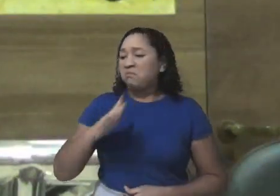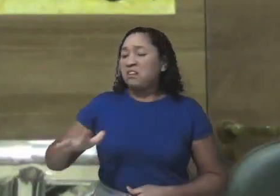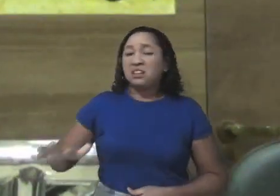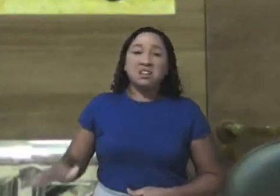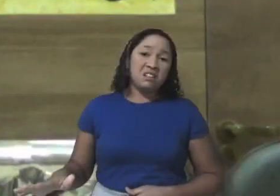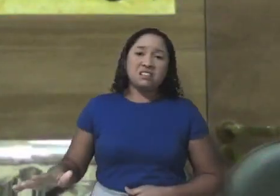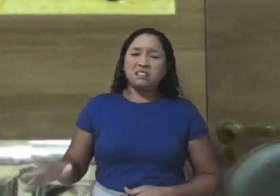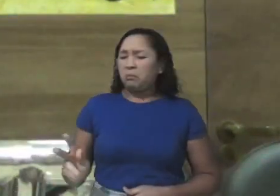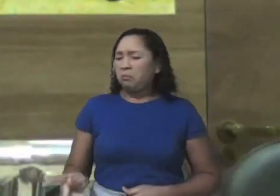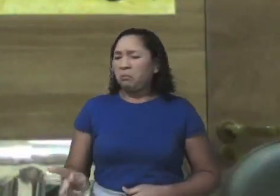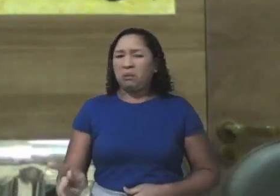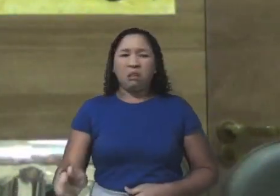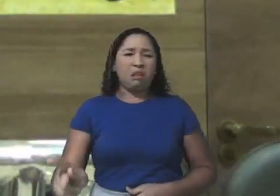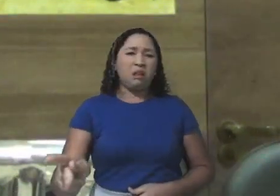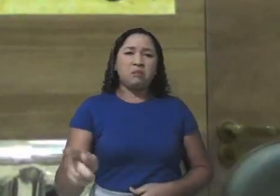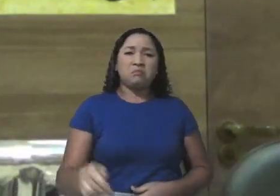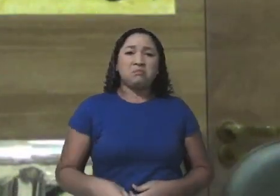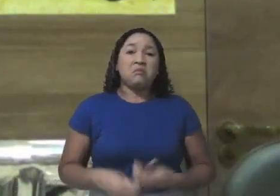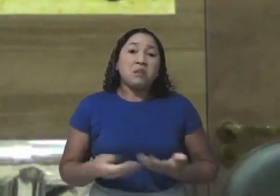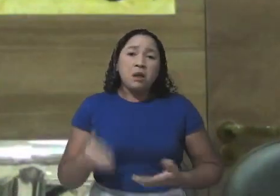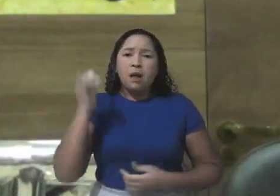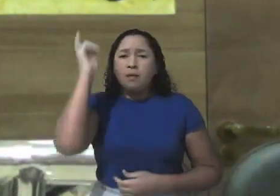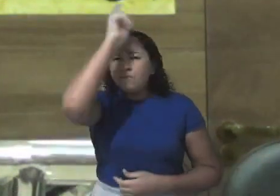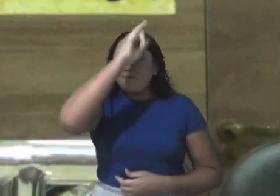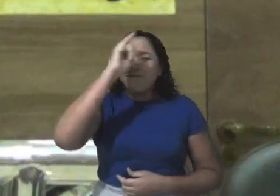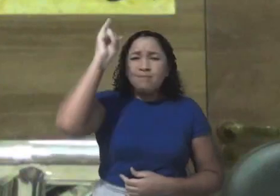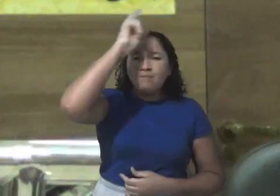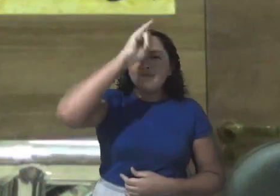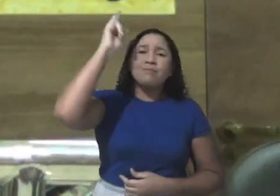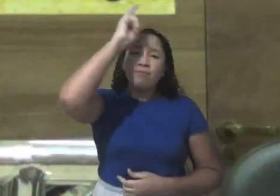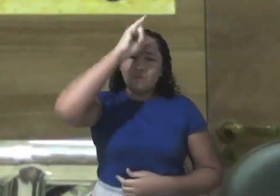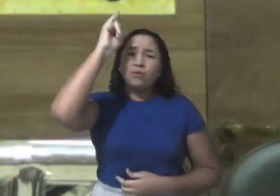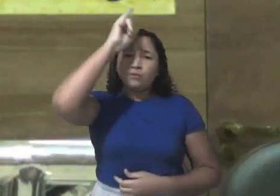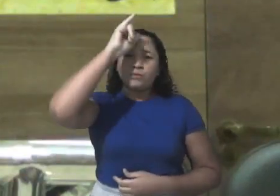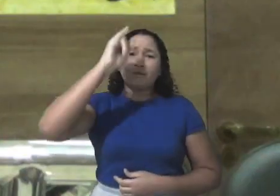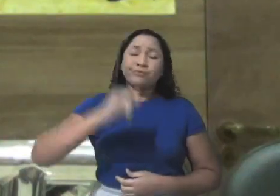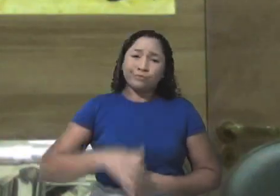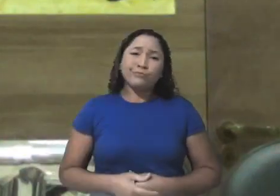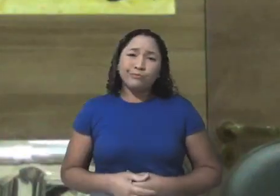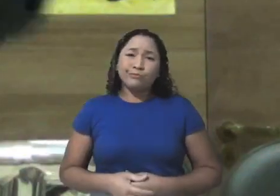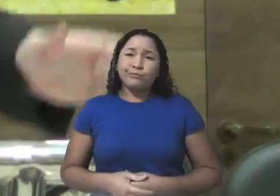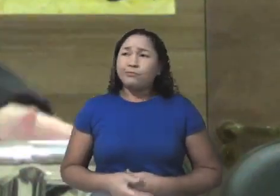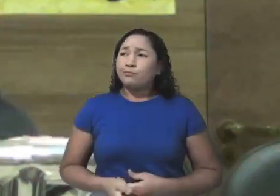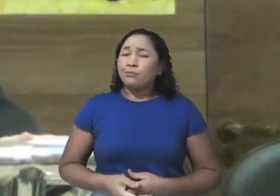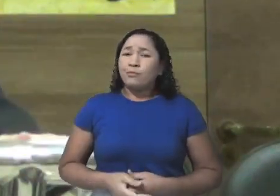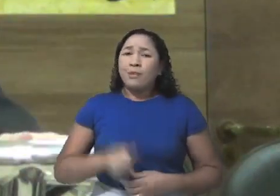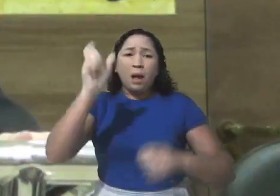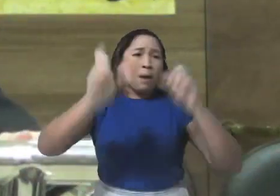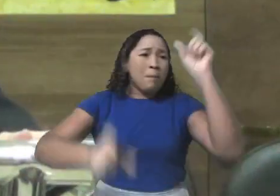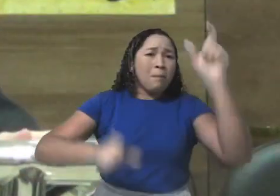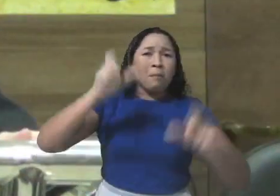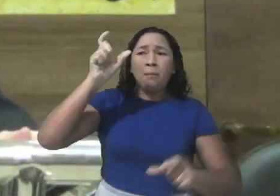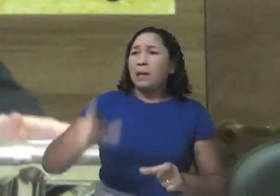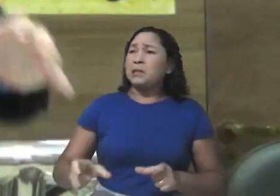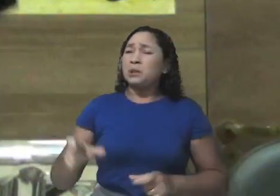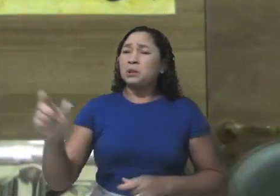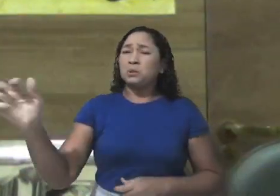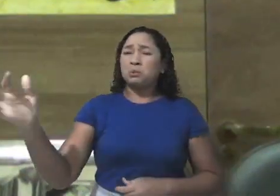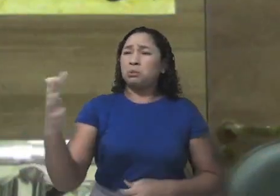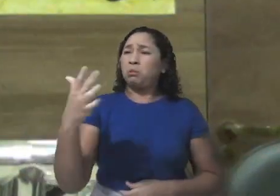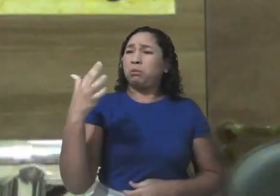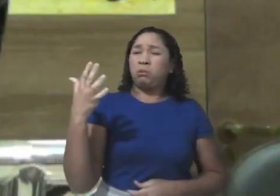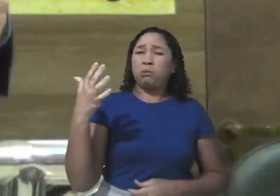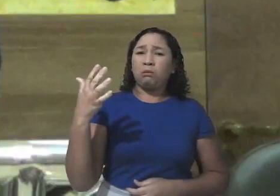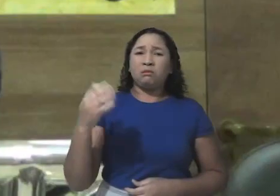bobinho, levado em vento de roda. Qualquer um que chega e buzina, qualquer